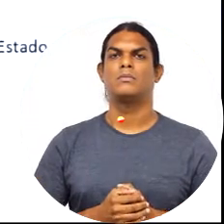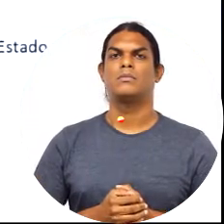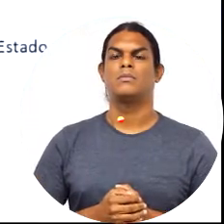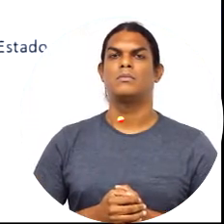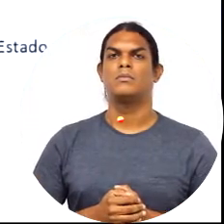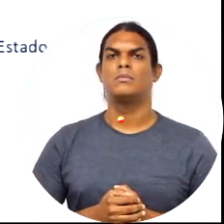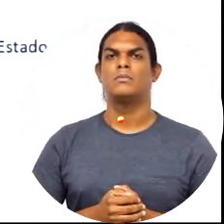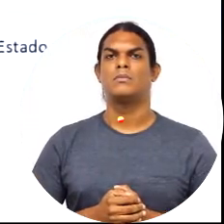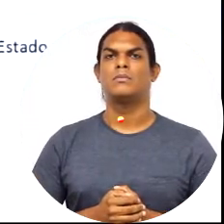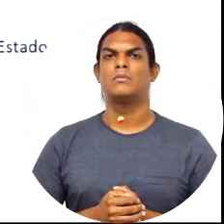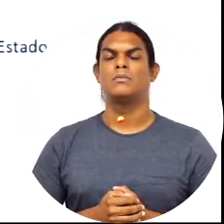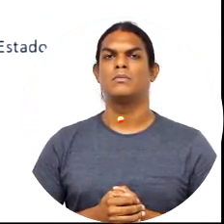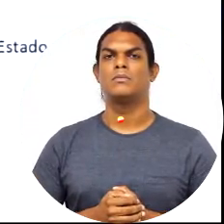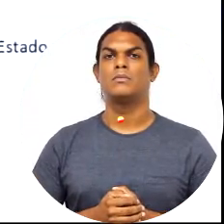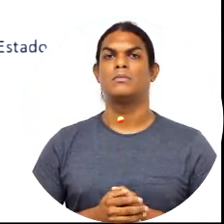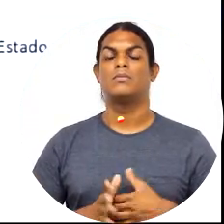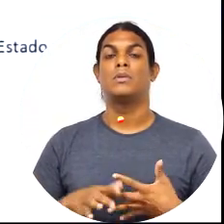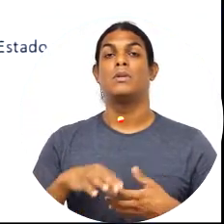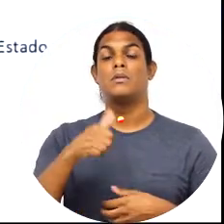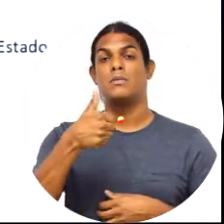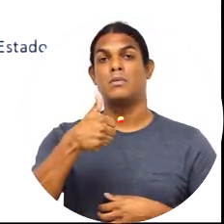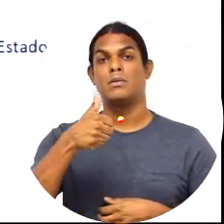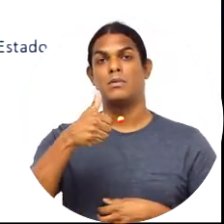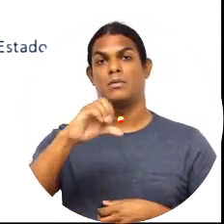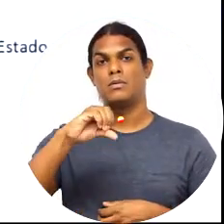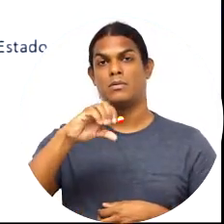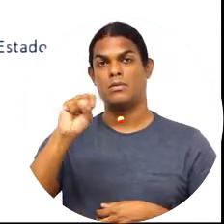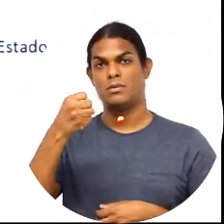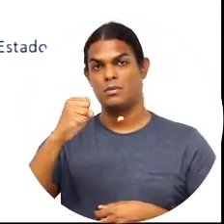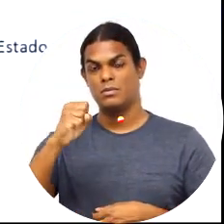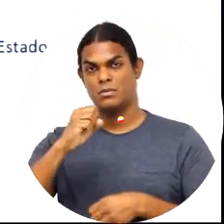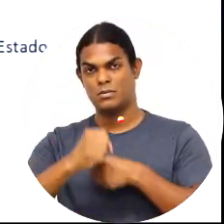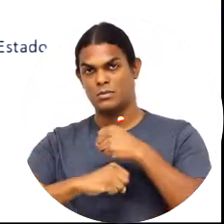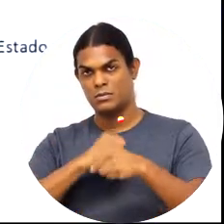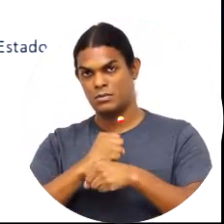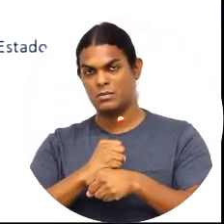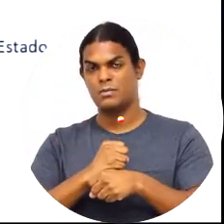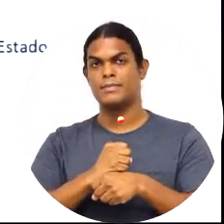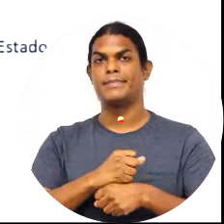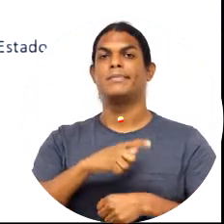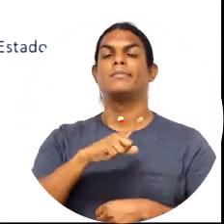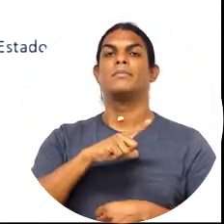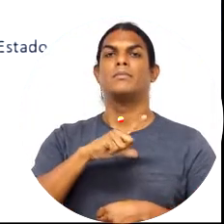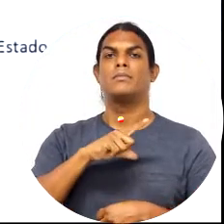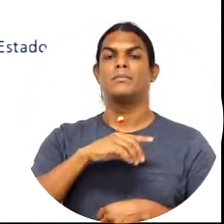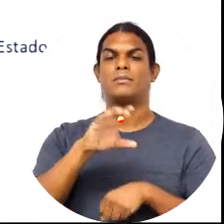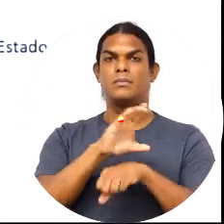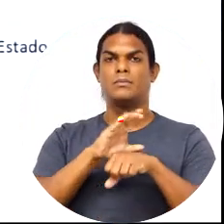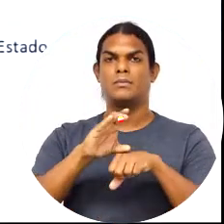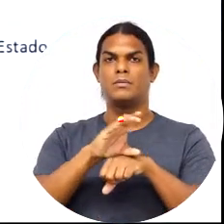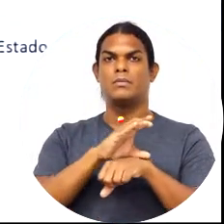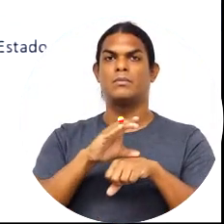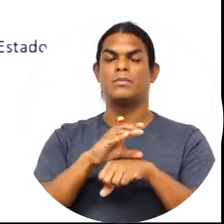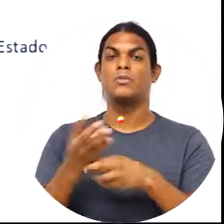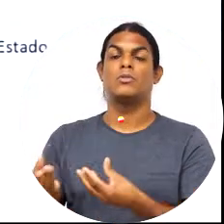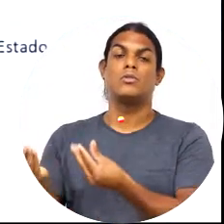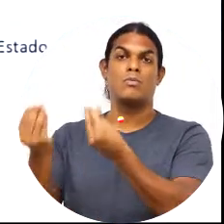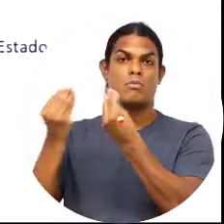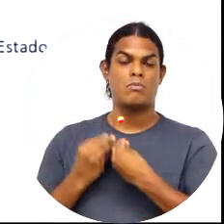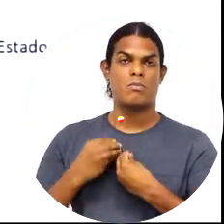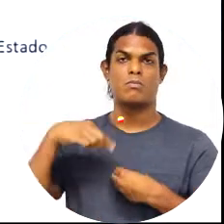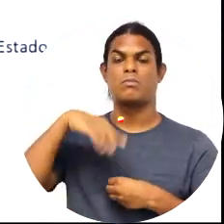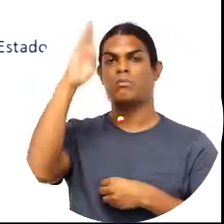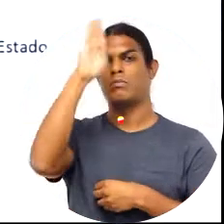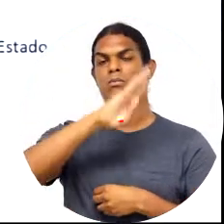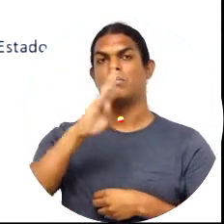República. E aí, só em 1988 é que nós tivemos a Constituição que